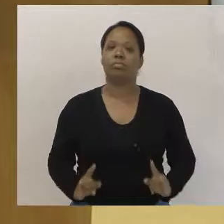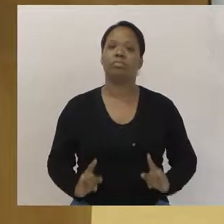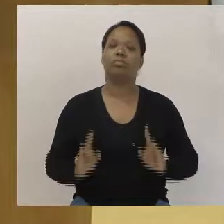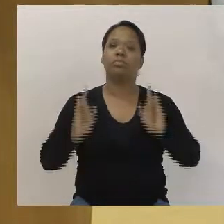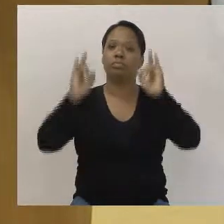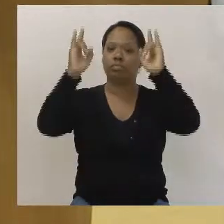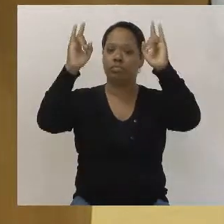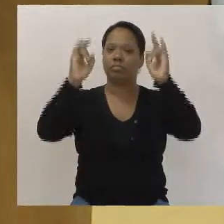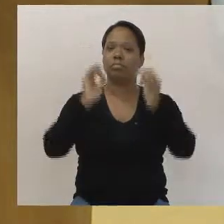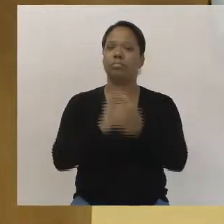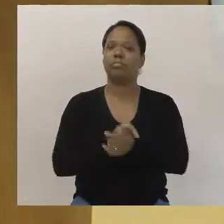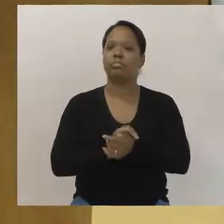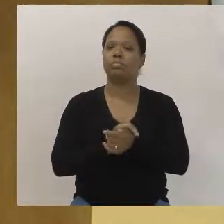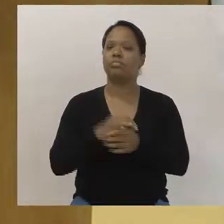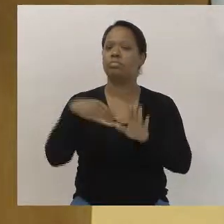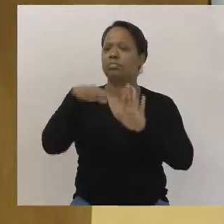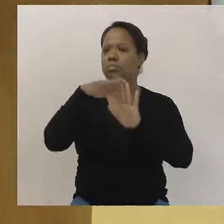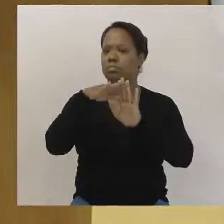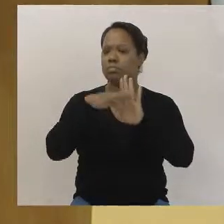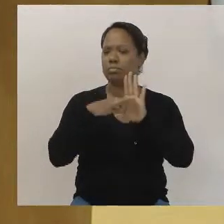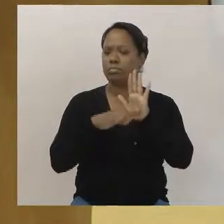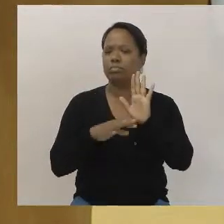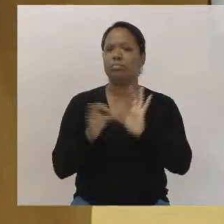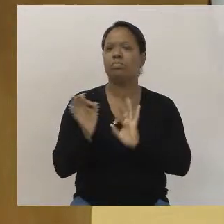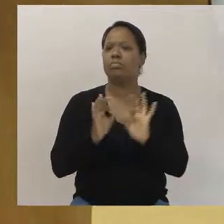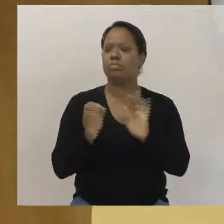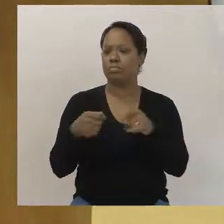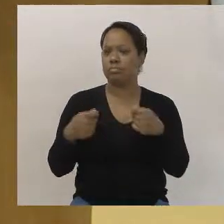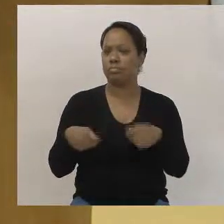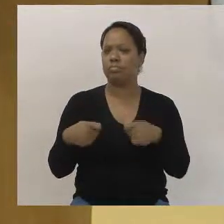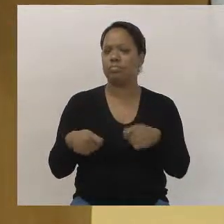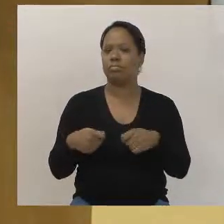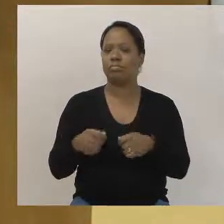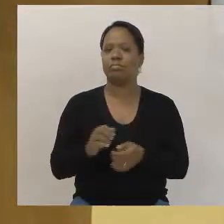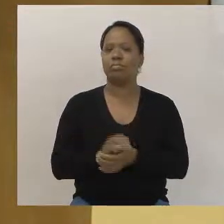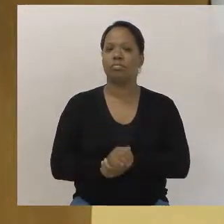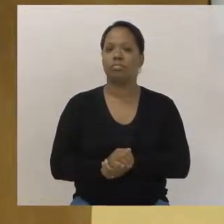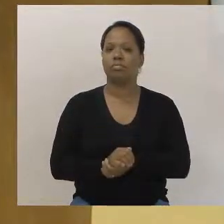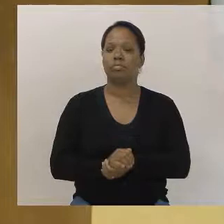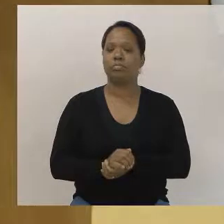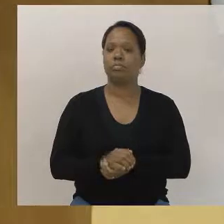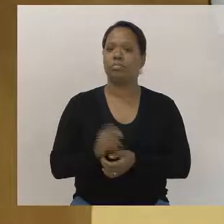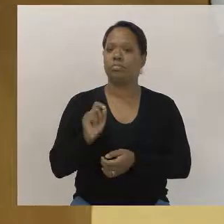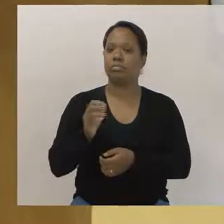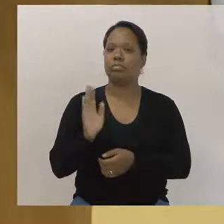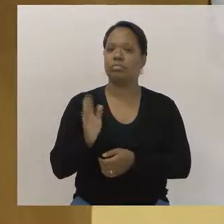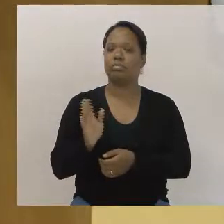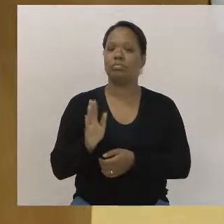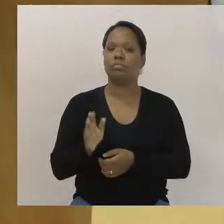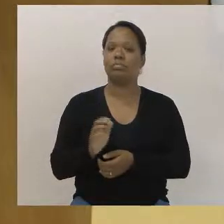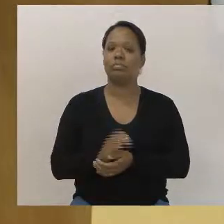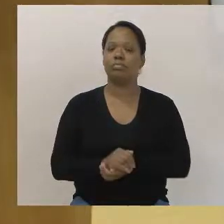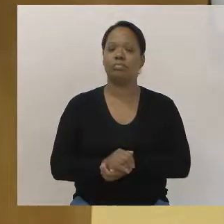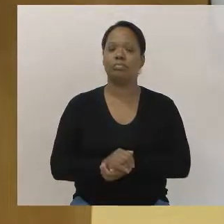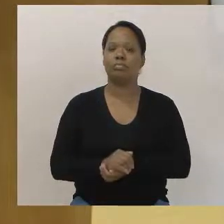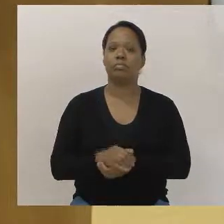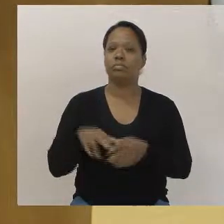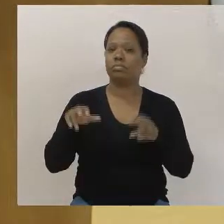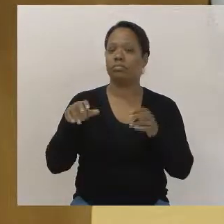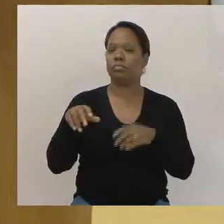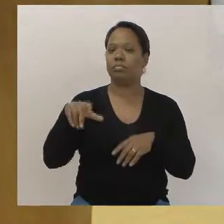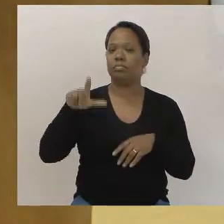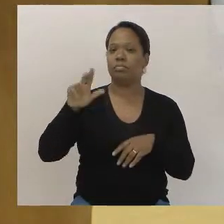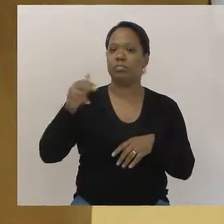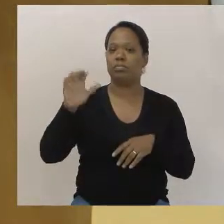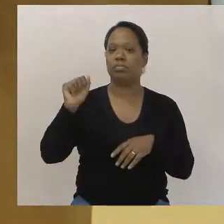é planejado né porque aqui mesmo é foi comentado pelo vereador luiz flavio de